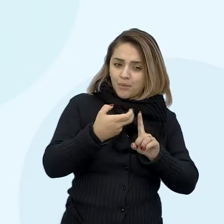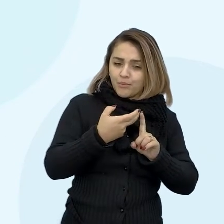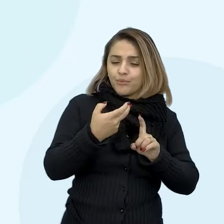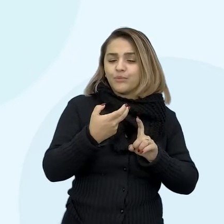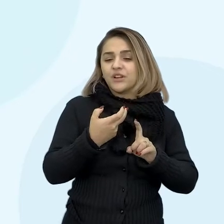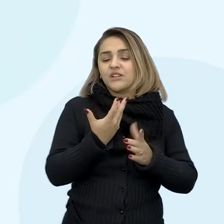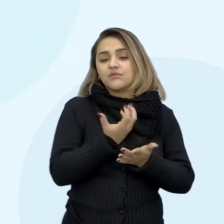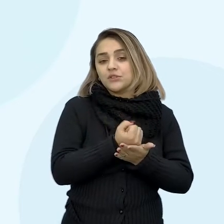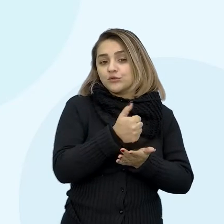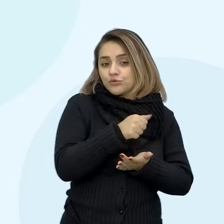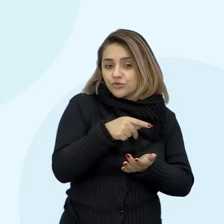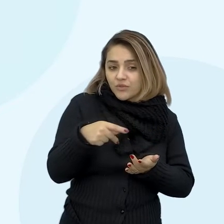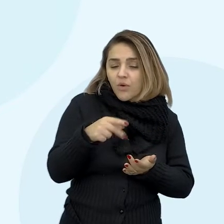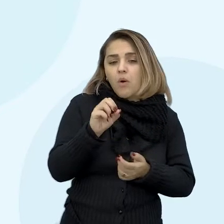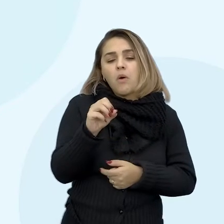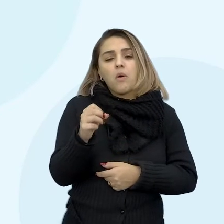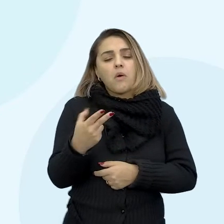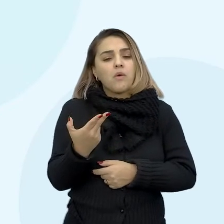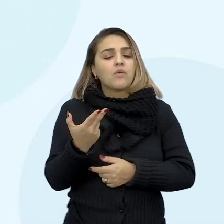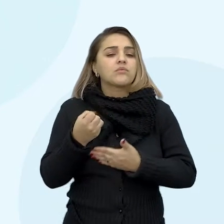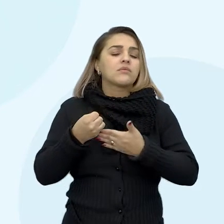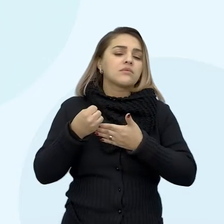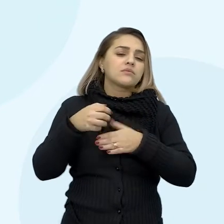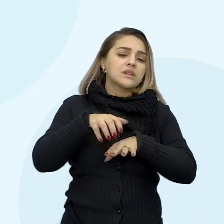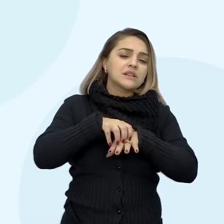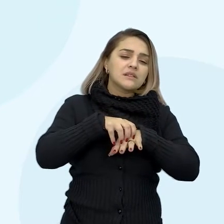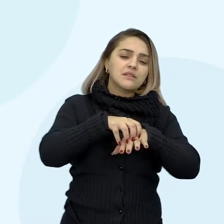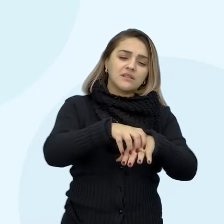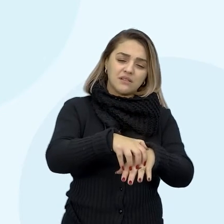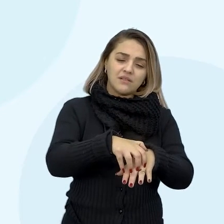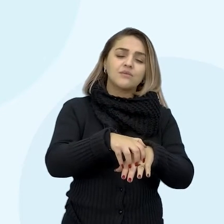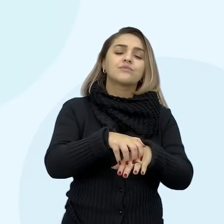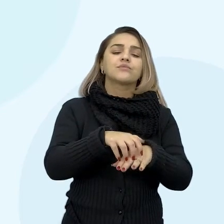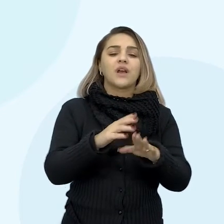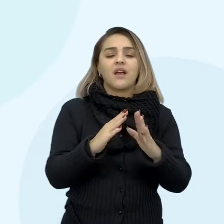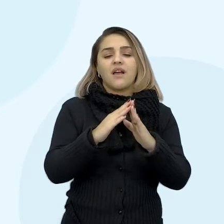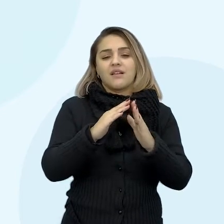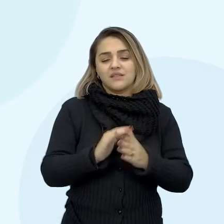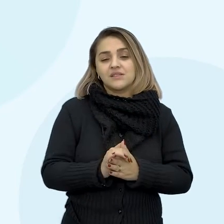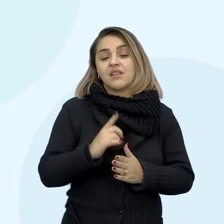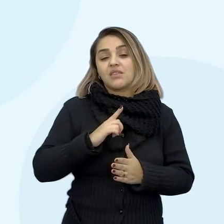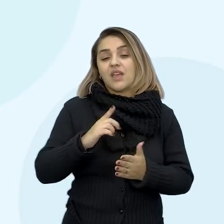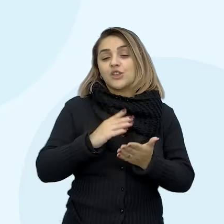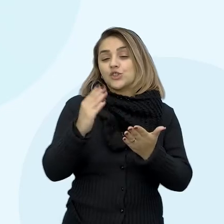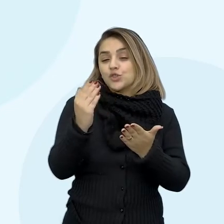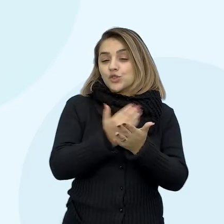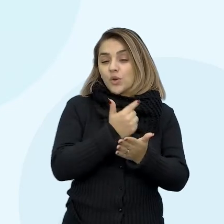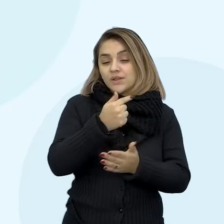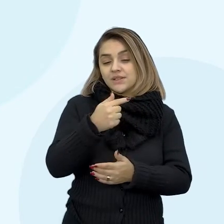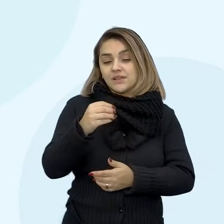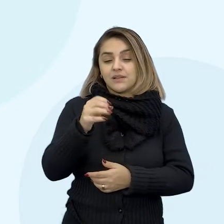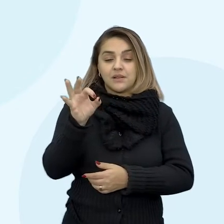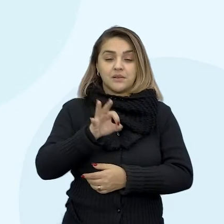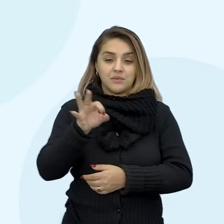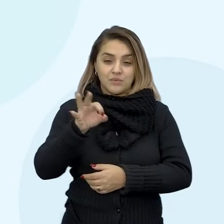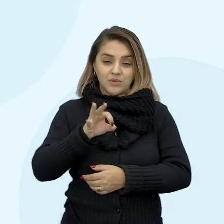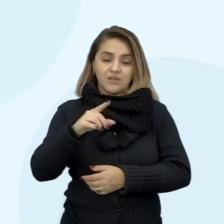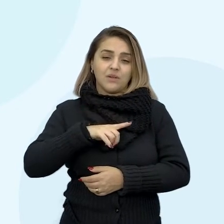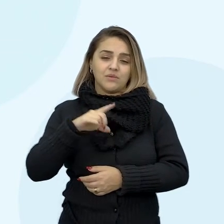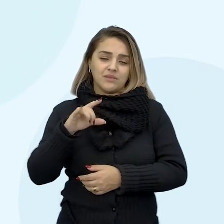em domicílio. Há uma média aí de 70% de desconto. Então, entidades que